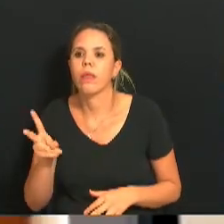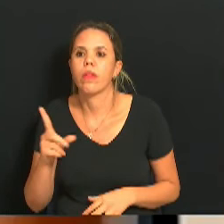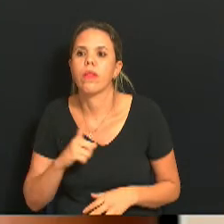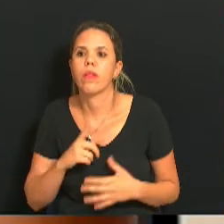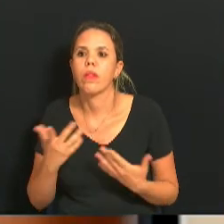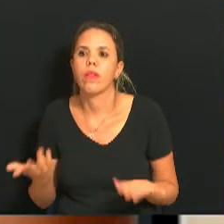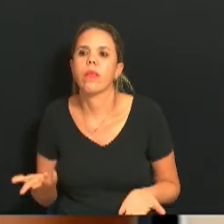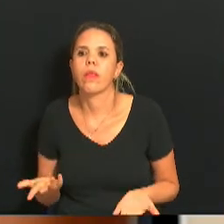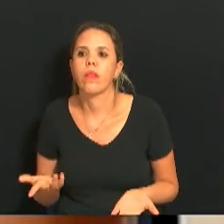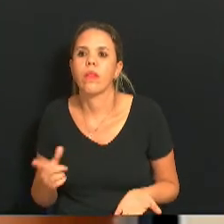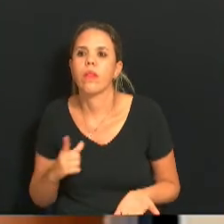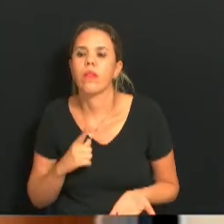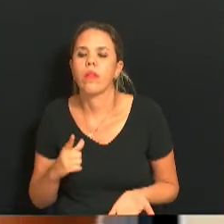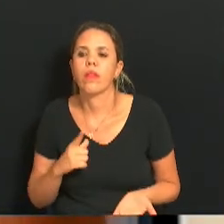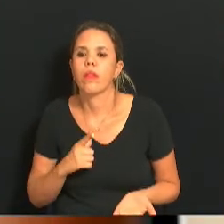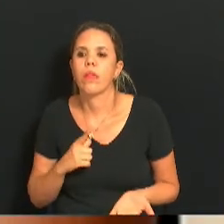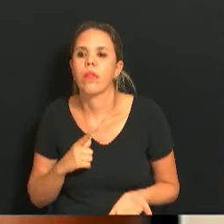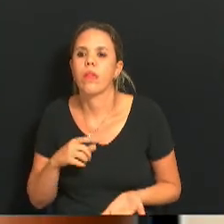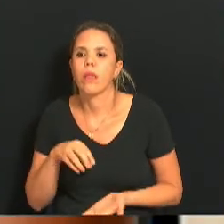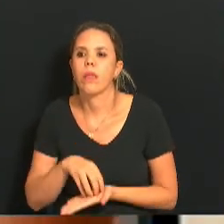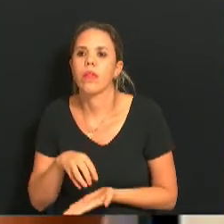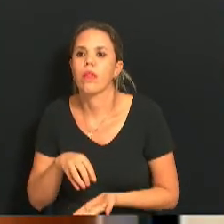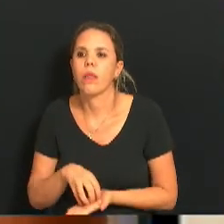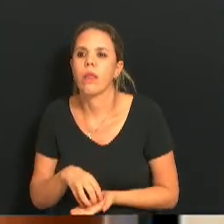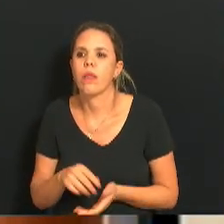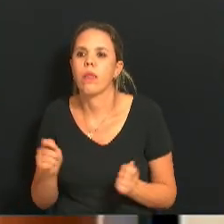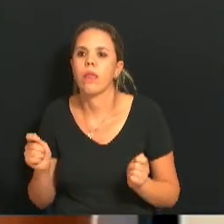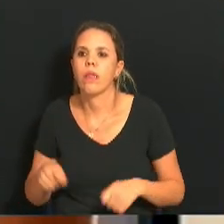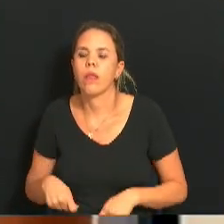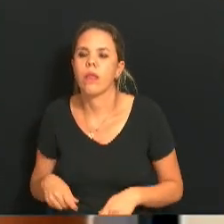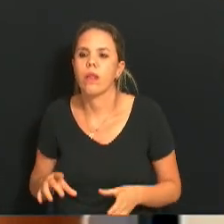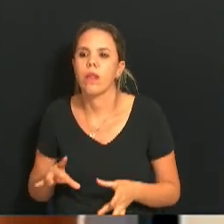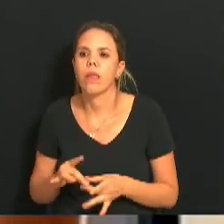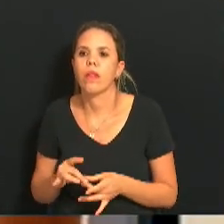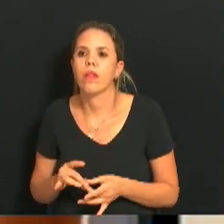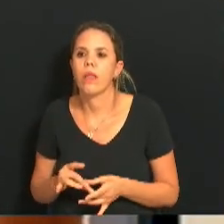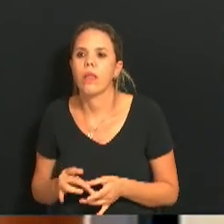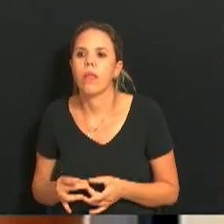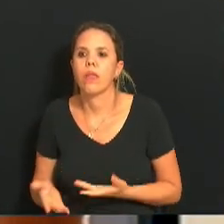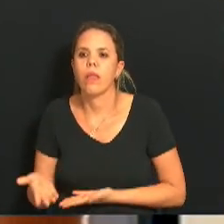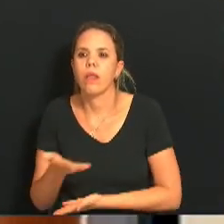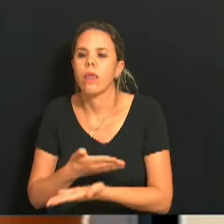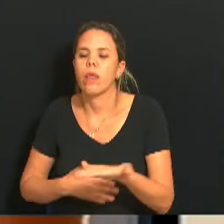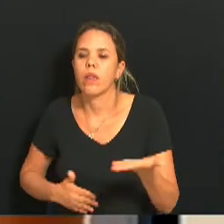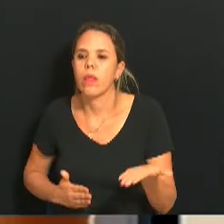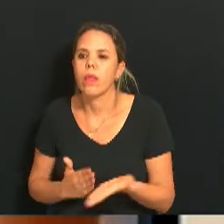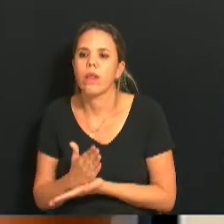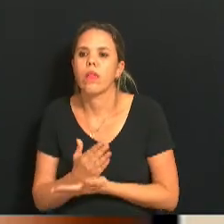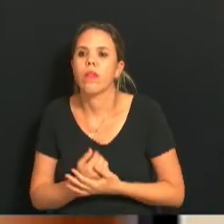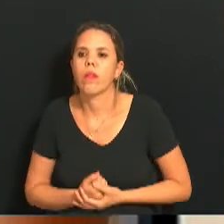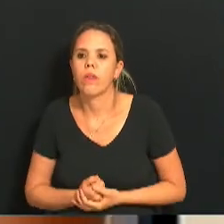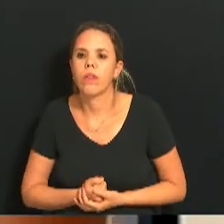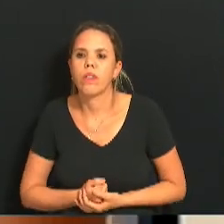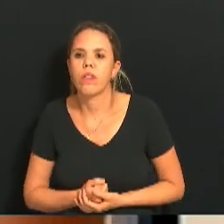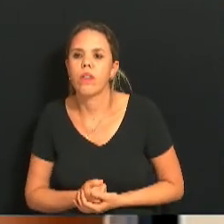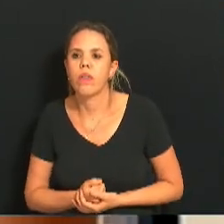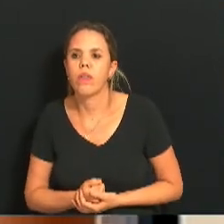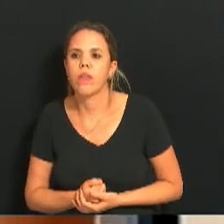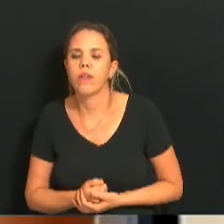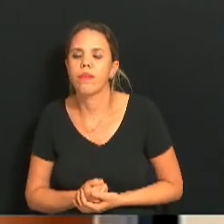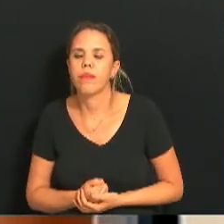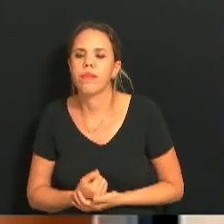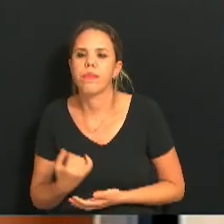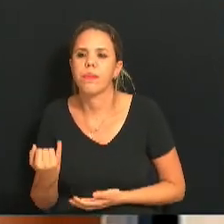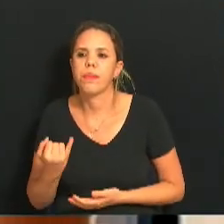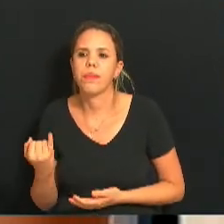existir existe o gol de empate né E quando eu bati por unanimidade aprovou uma uma questão que é muito importante